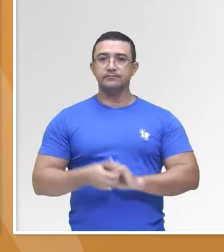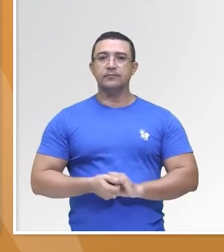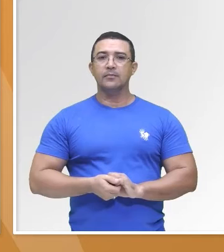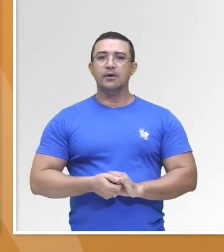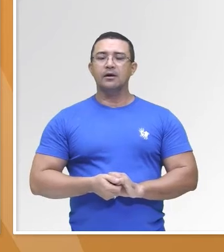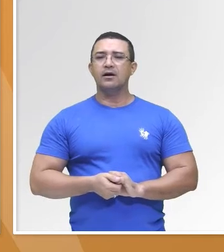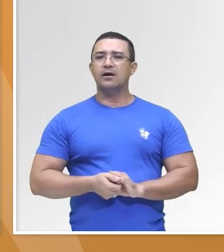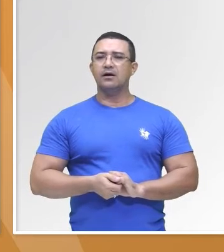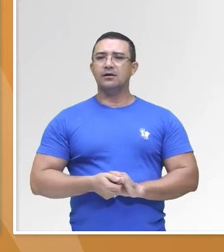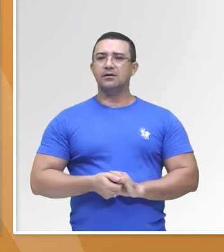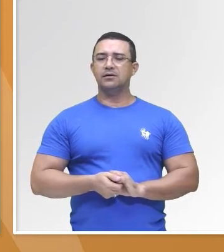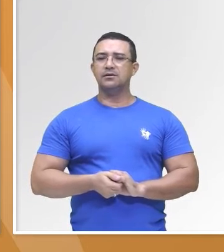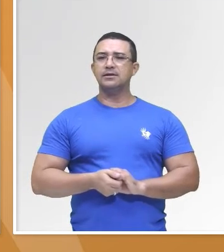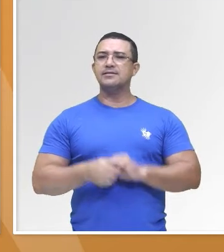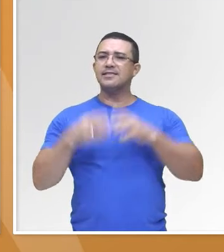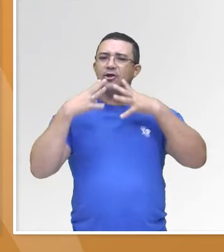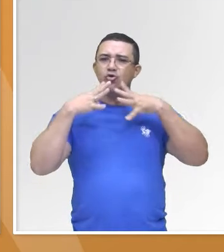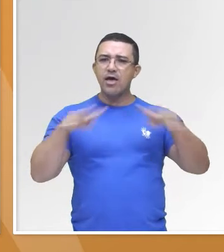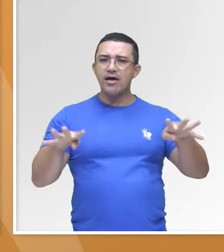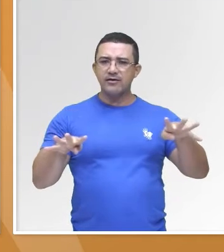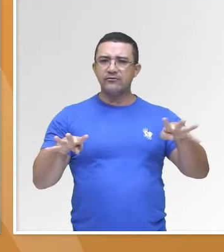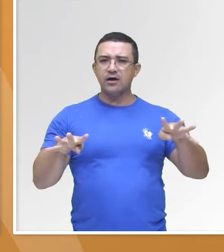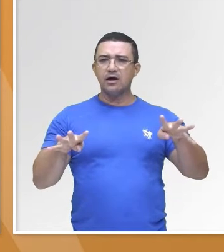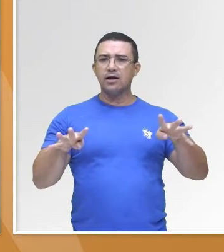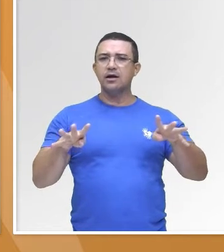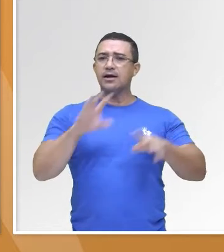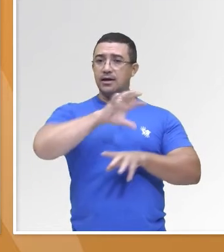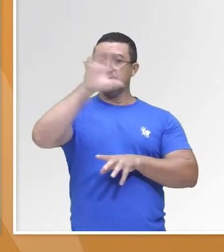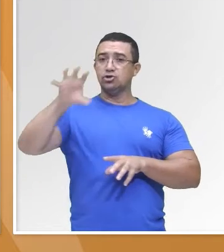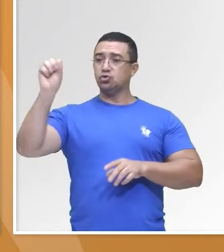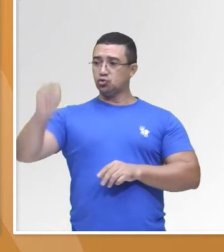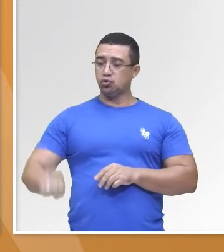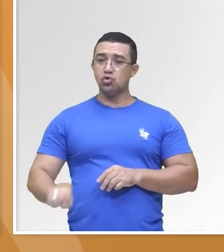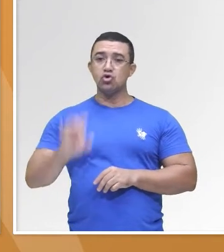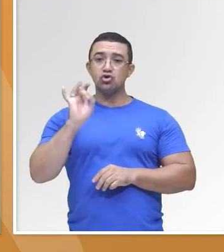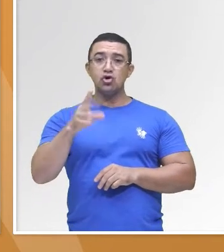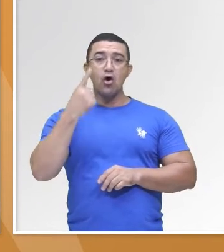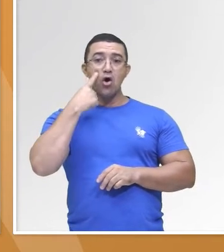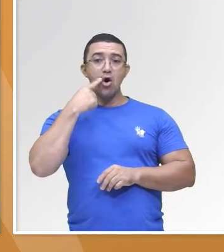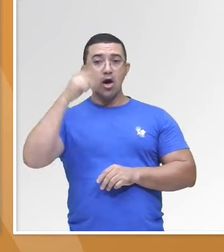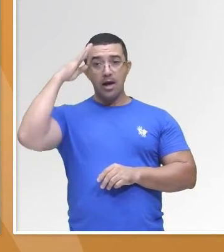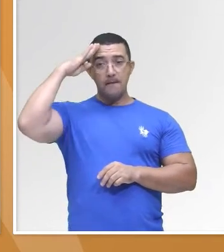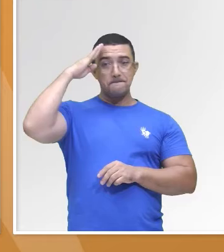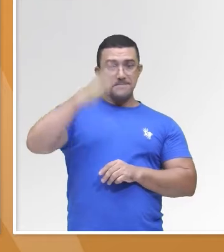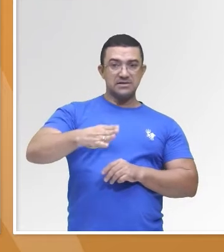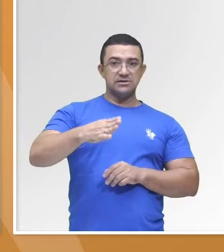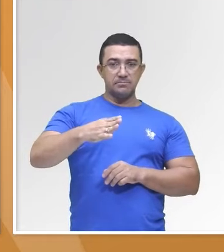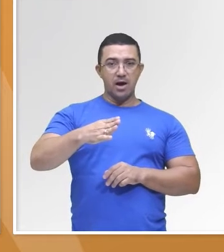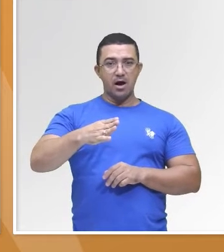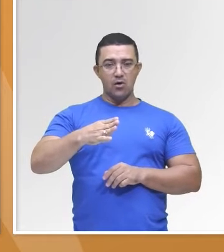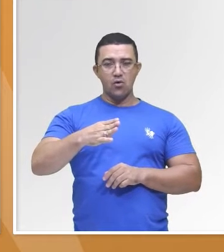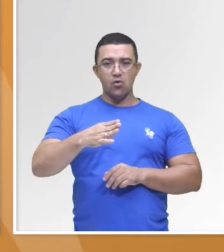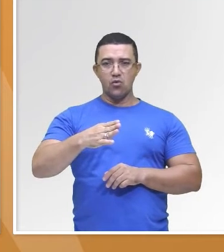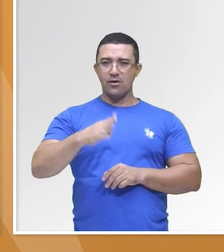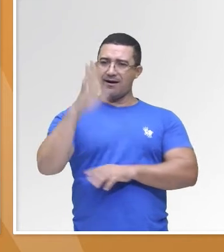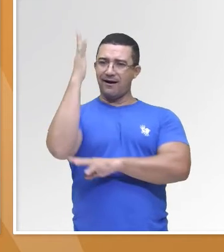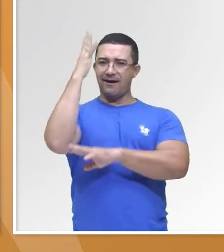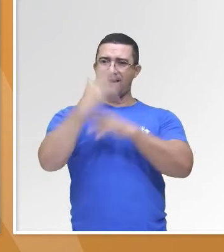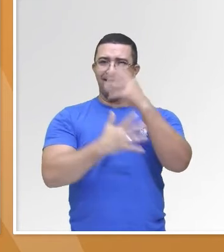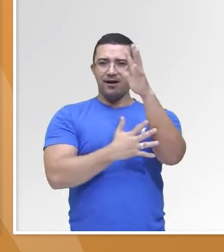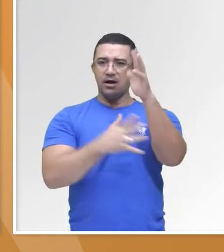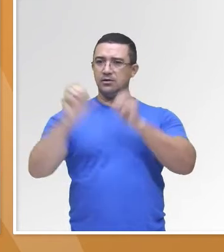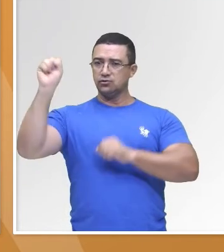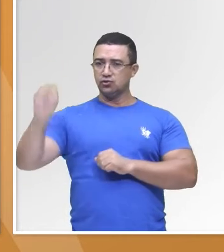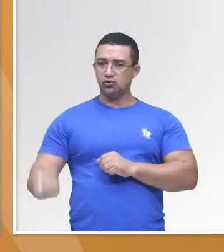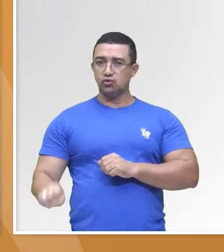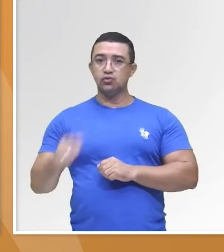natural ainda da região sul, a gente vai só verificar aí as principais formações vegetais do sul, ok? Então aqui